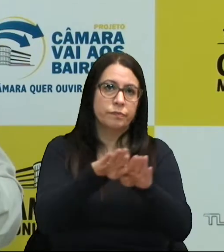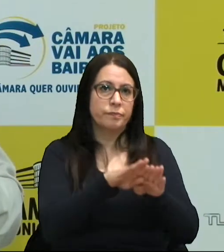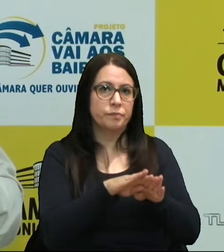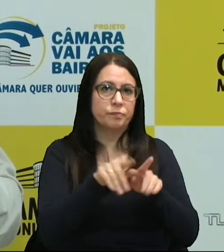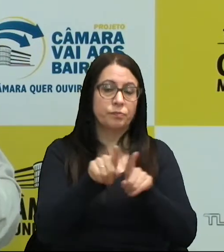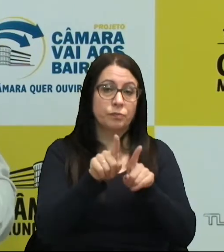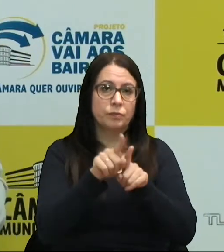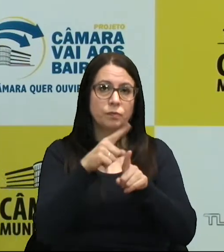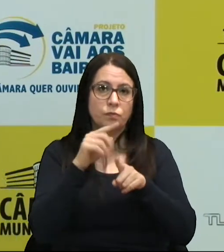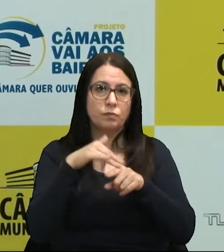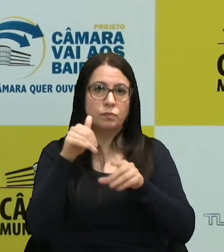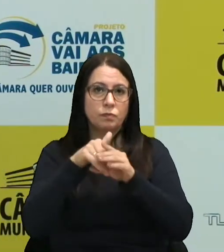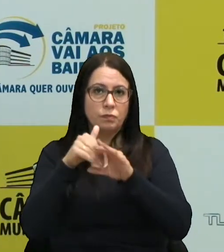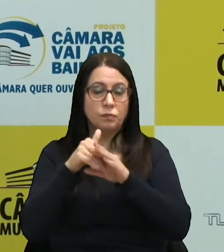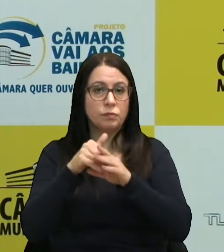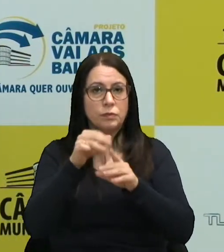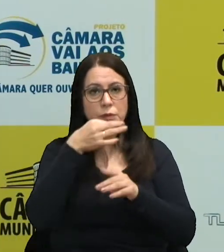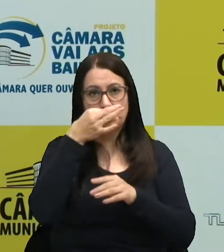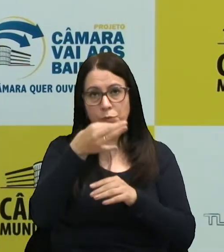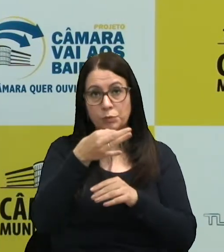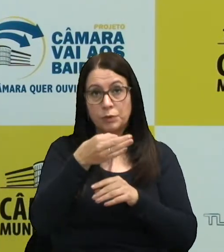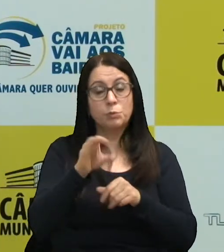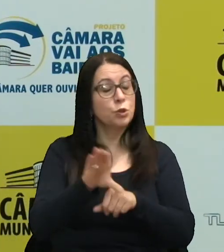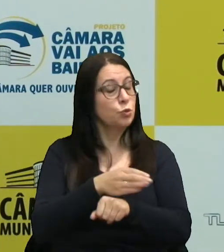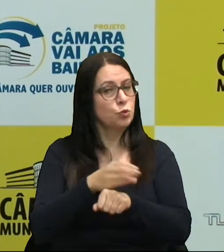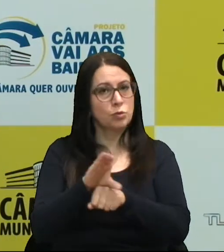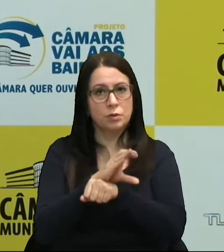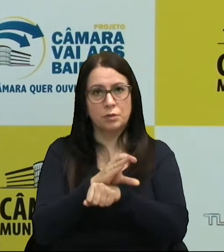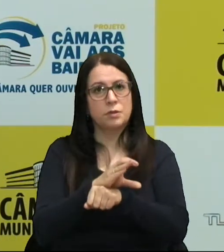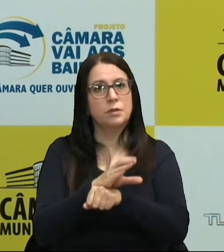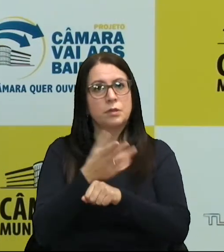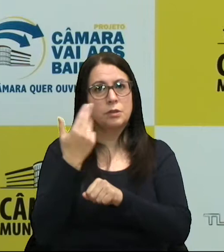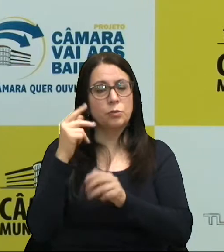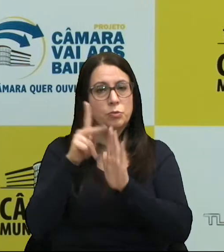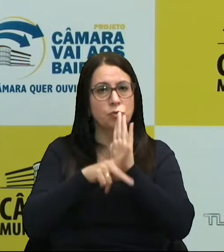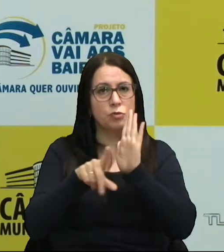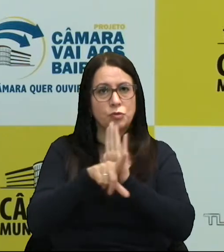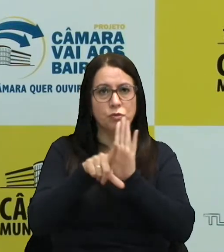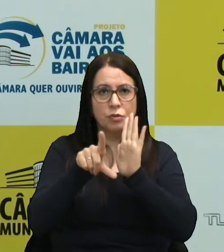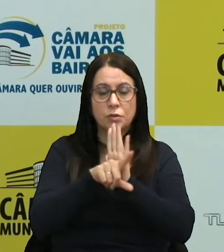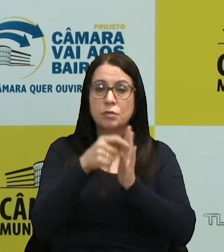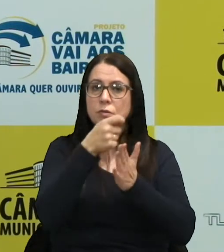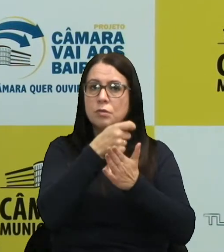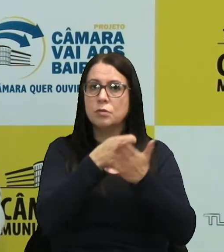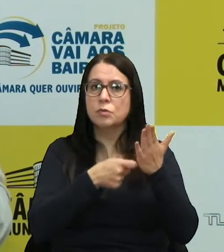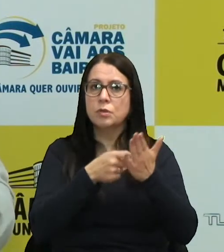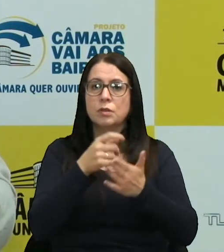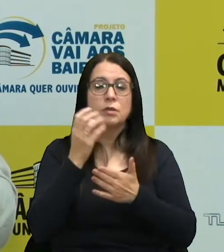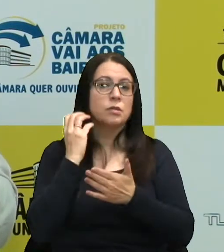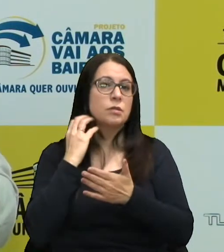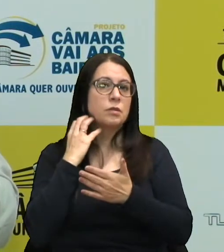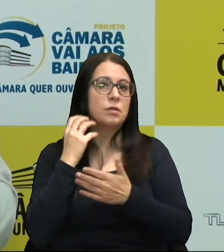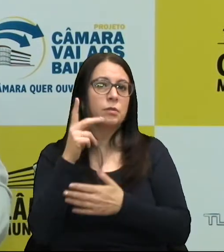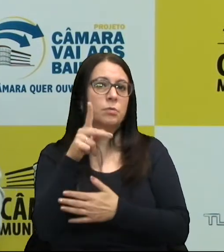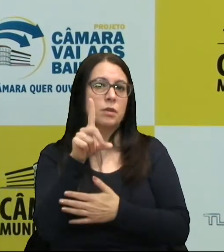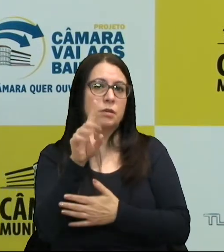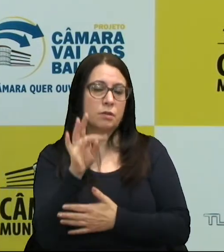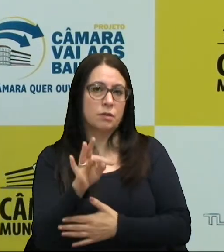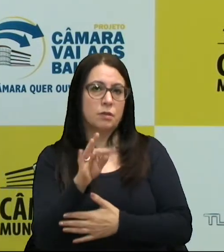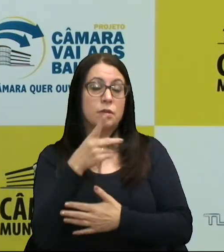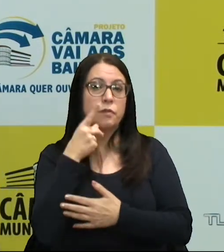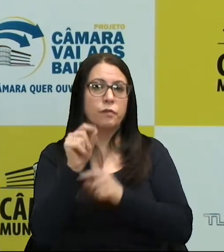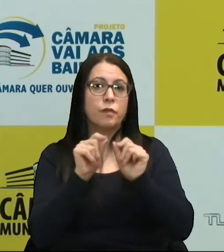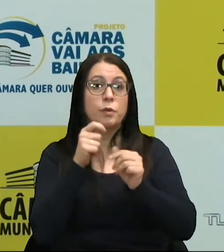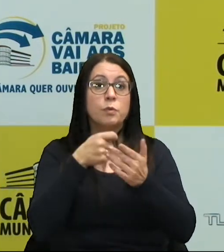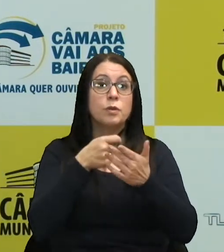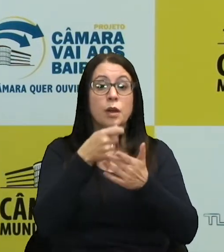Também tivemos em votação parecer pela inconstitucionalidade do projeto de lei de autoria do vereador Ricardo Daneluz, do PDT, que dispõe